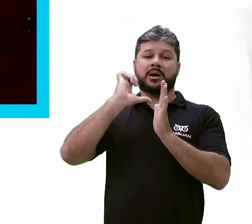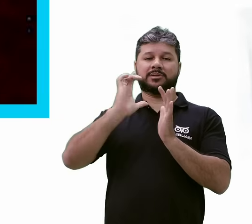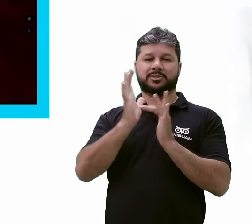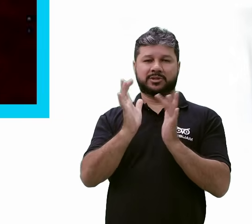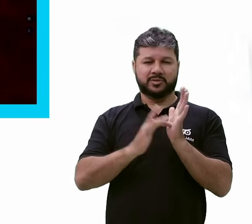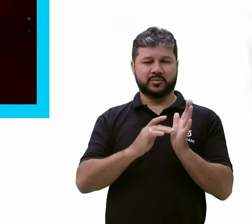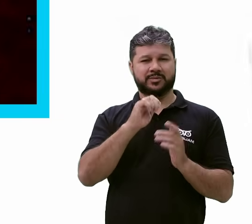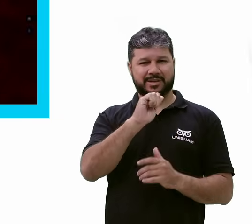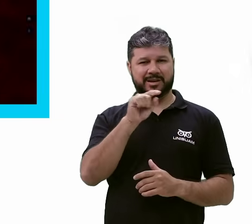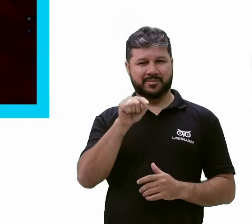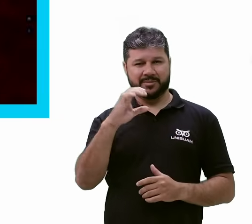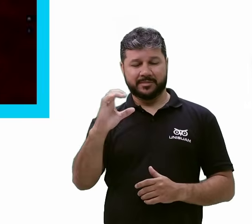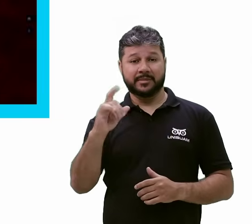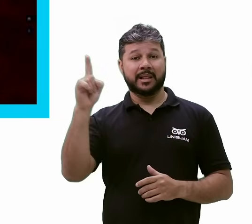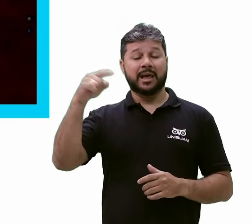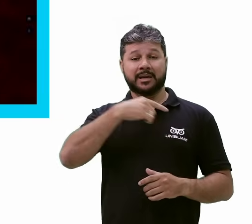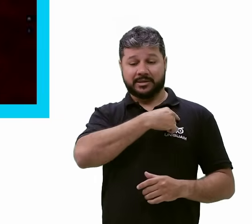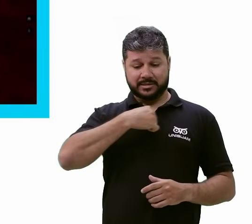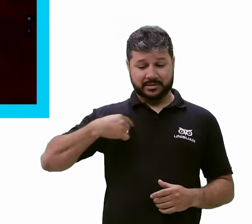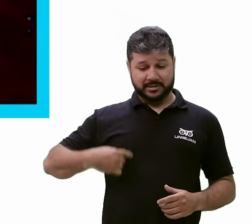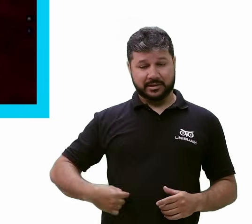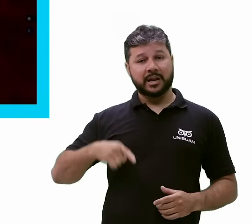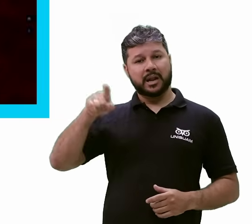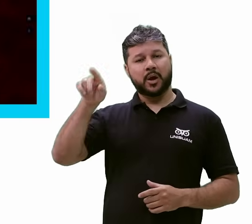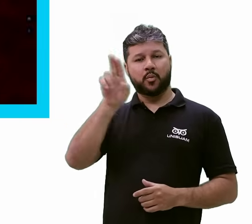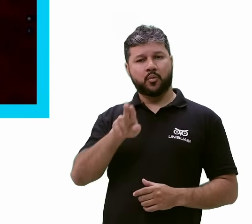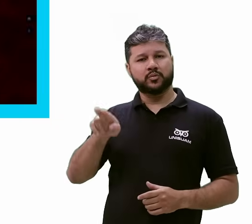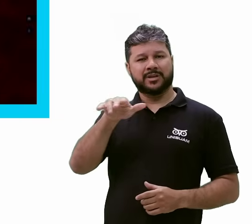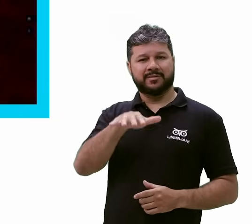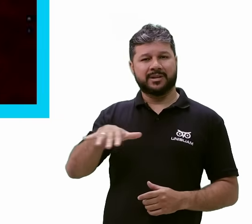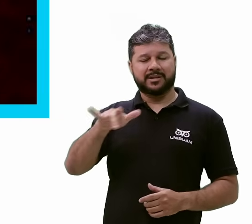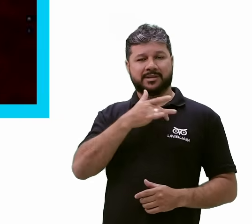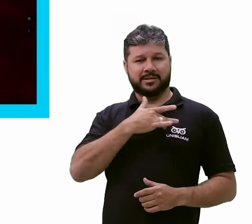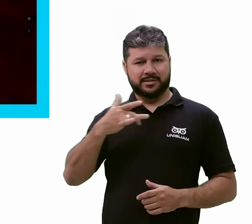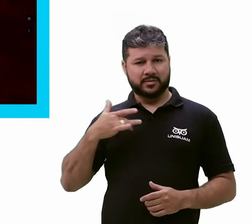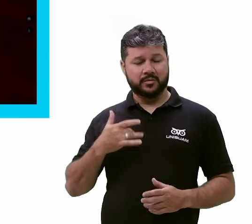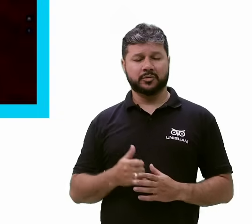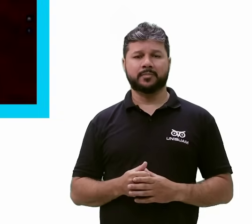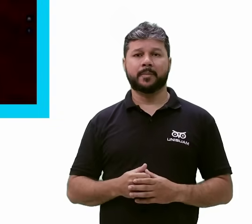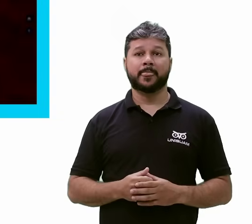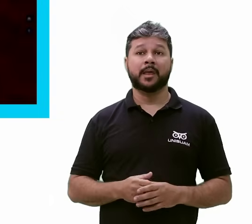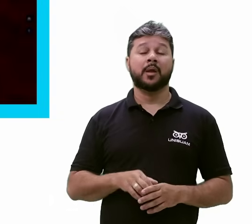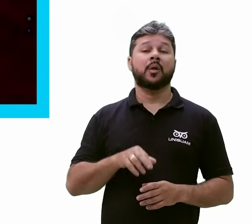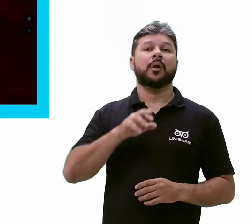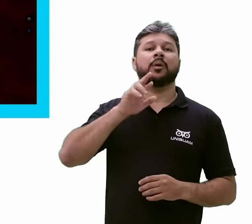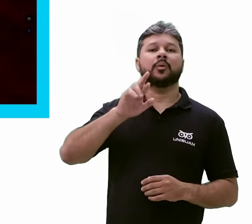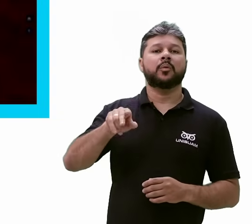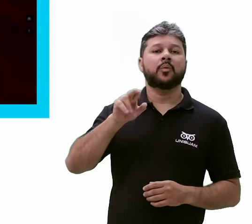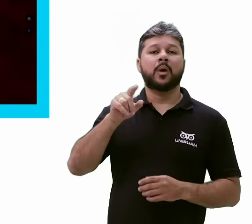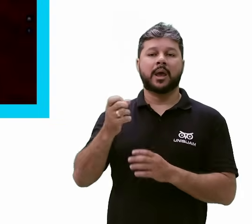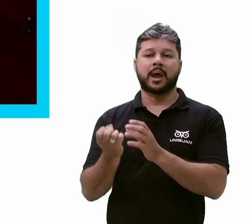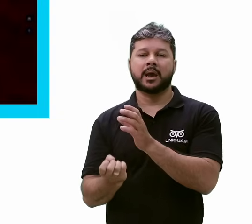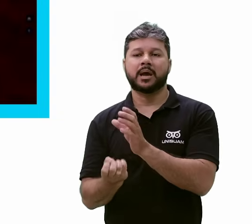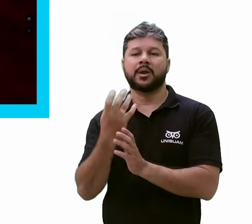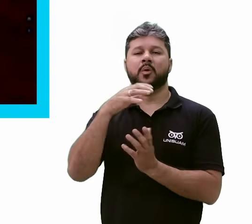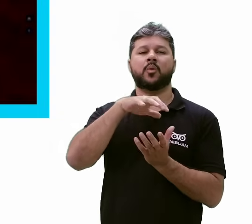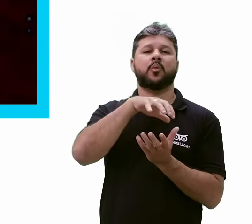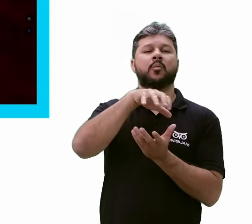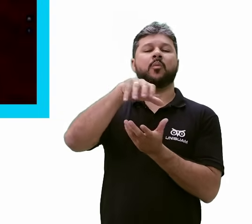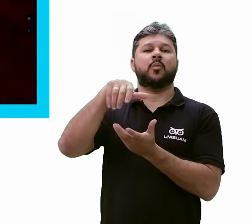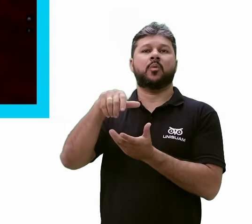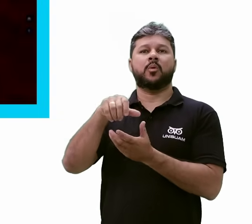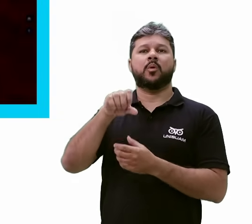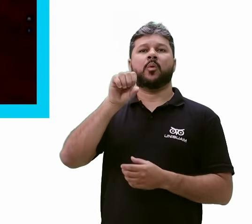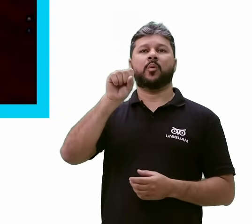né? Ela era utilizada pela medicina chinesa. Então, assim, não que ela tenha surgido no planeta